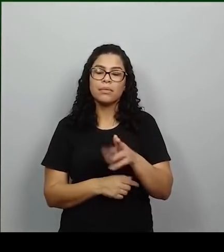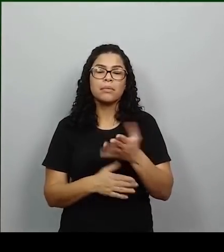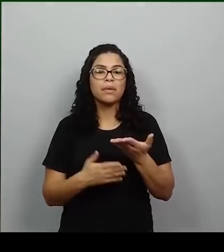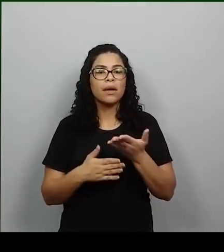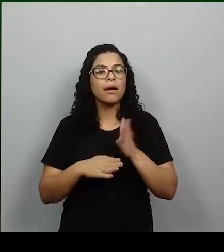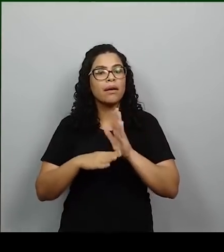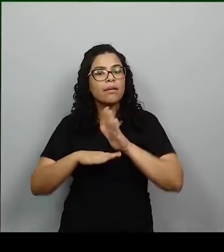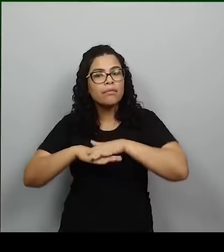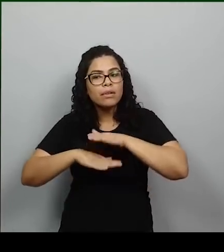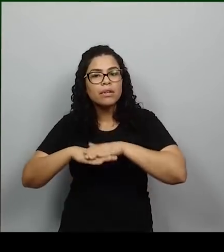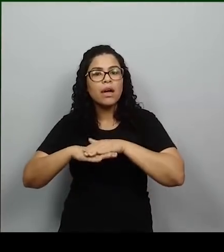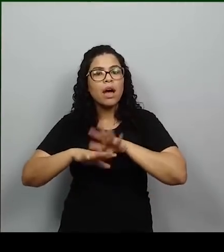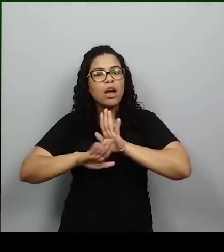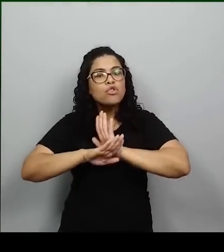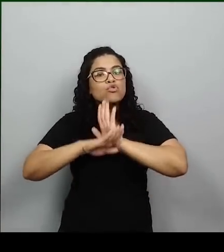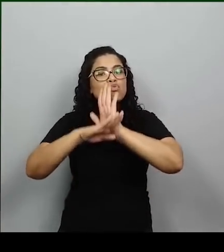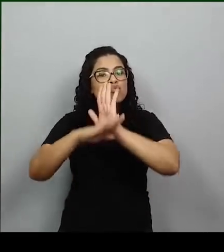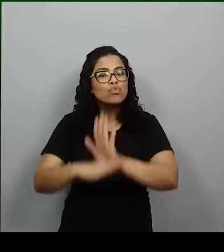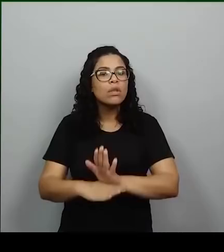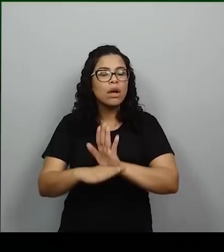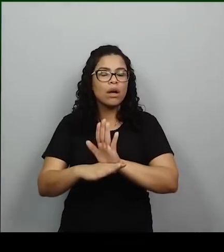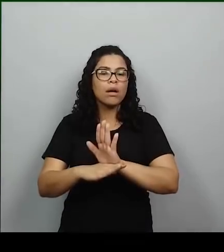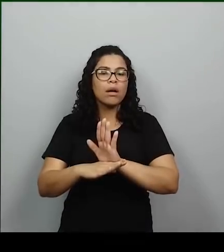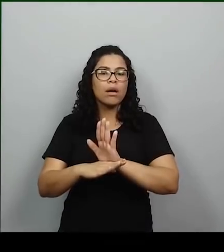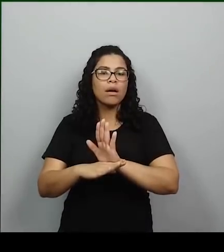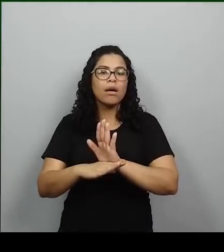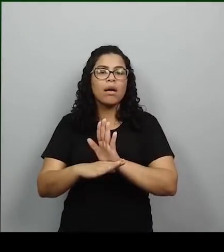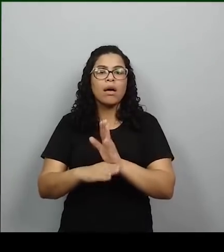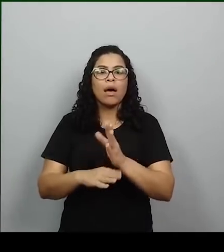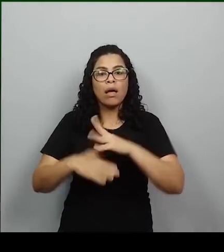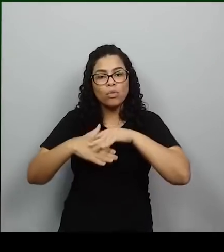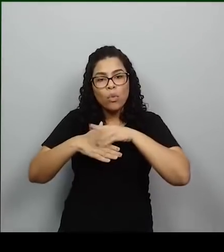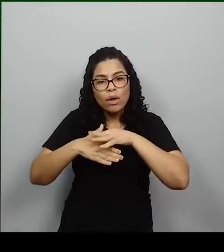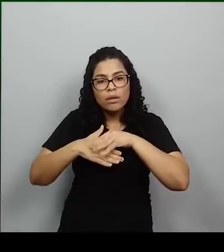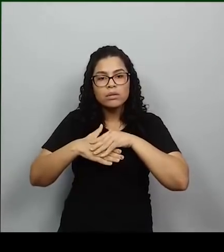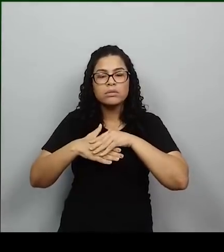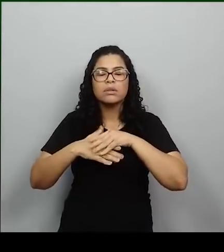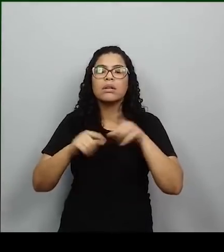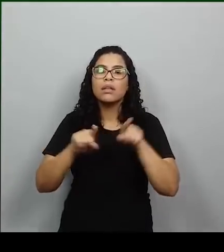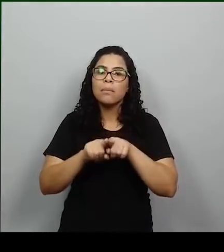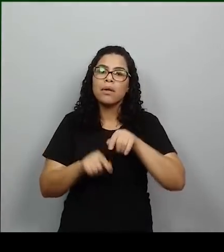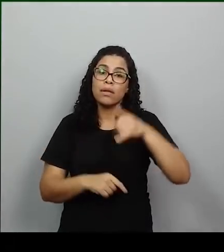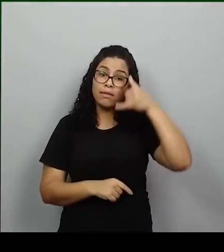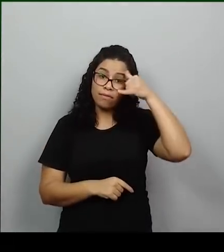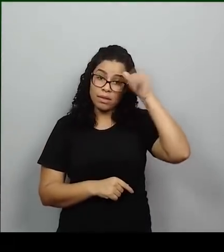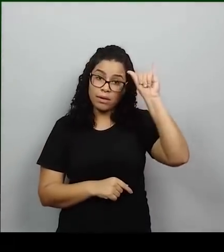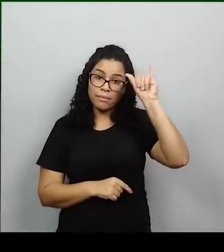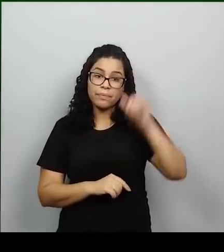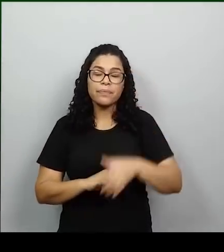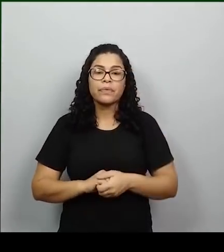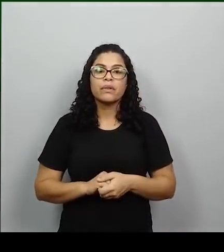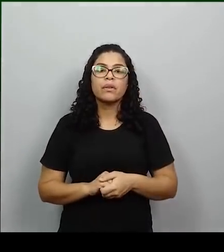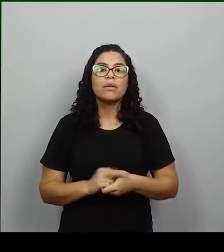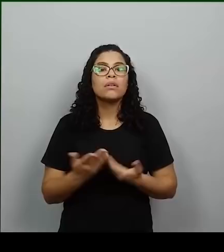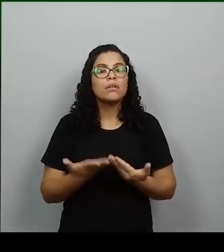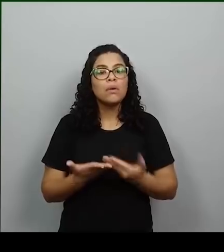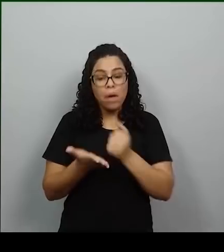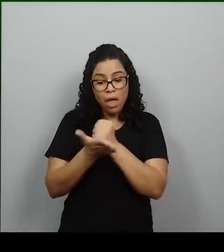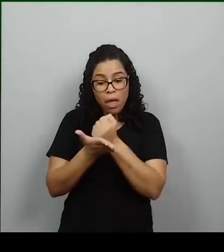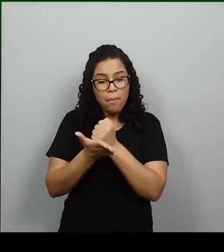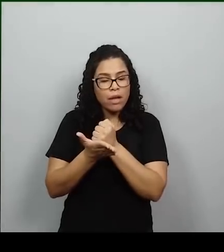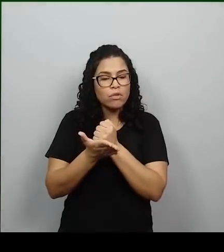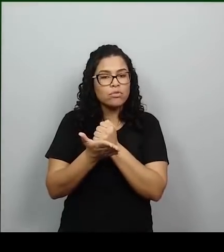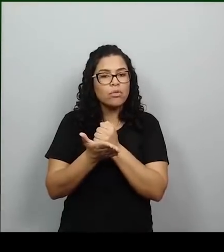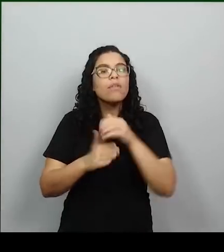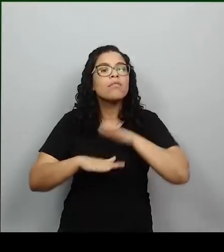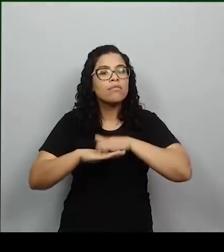poder combater alguma doença ou para prevenir, né, muitos tipos de doenças. Então, muitos remédios são produzidos a partir das plantas,